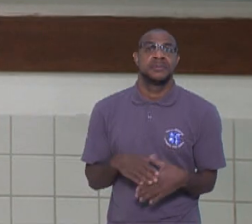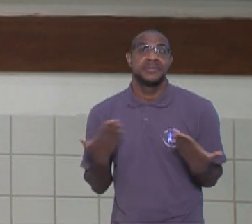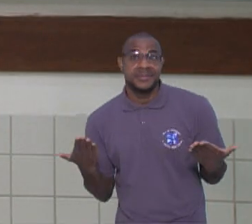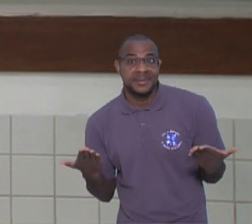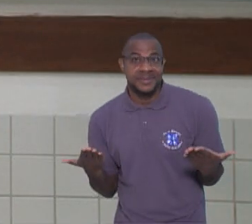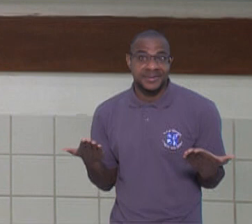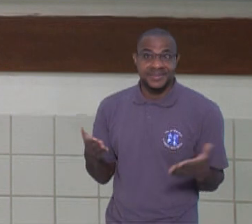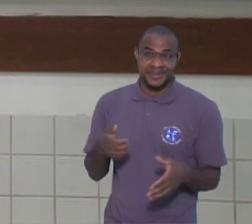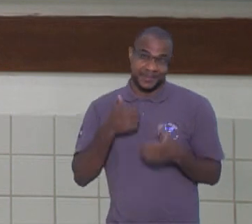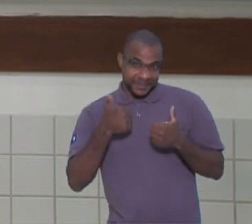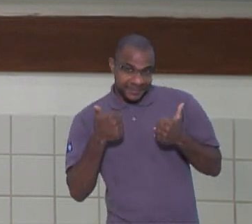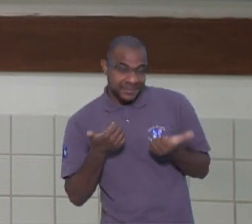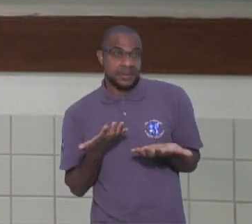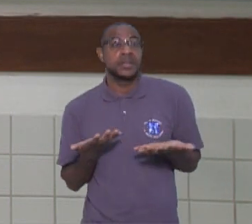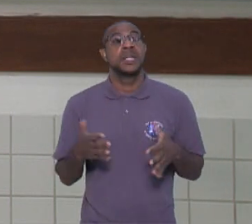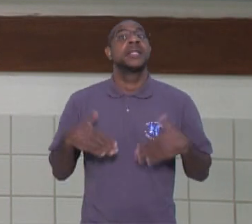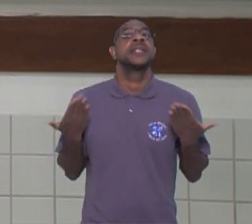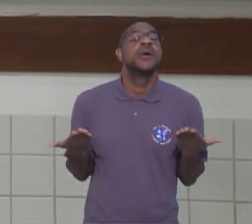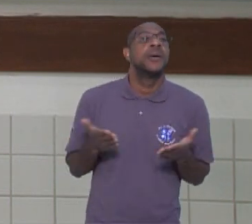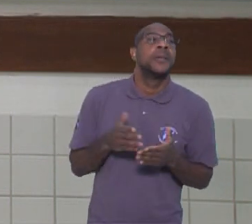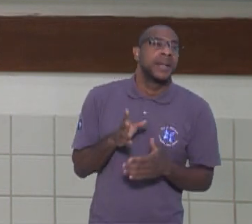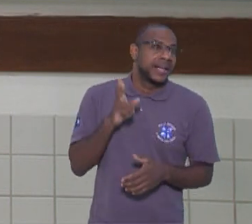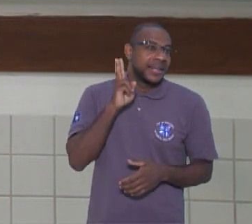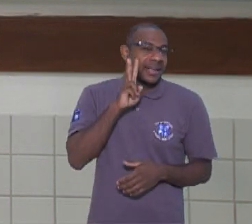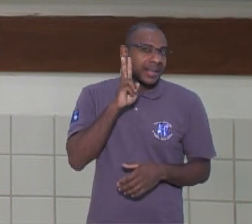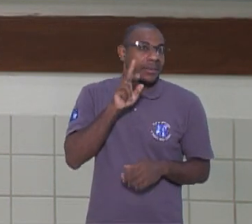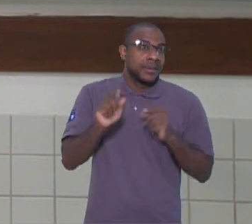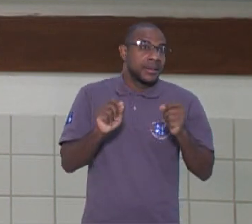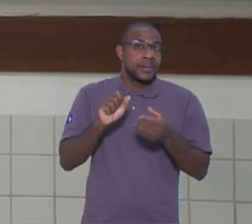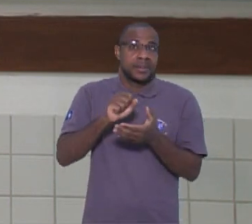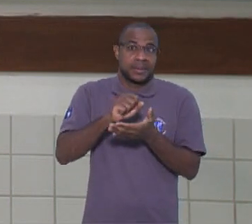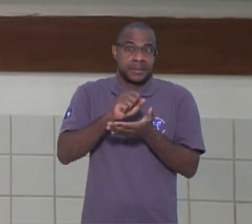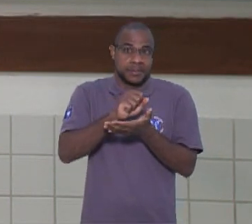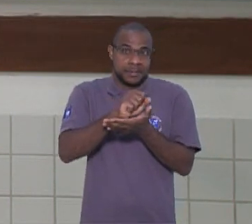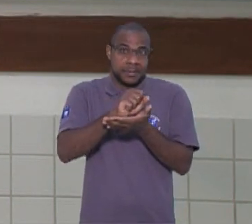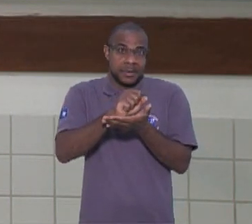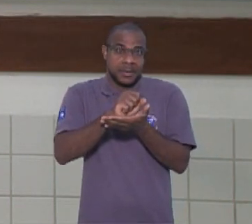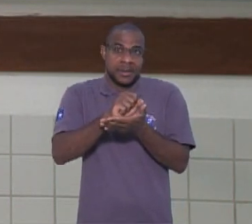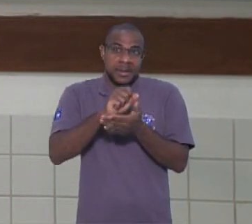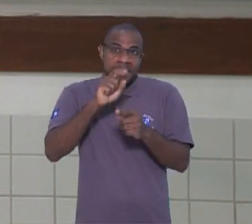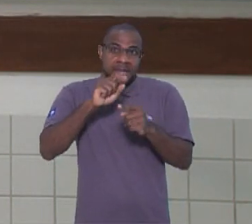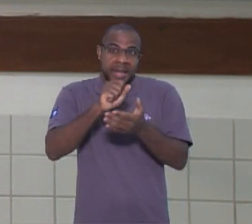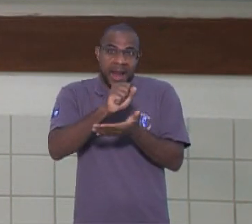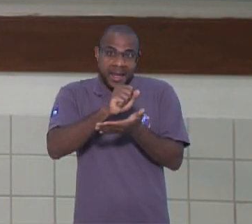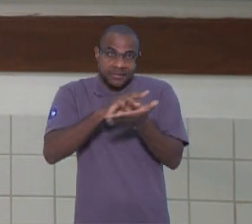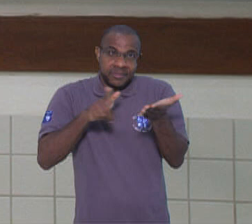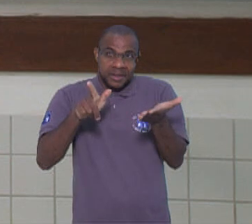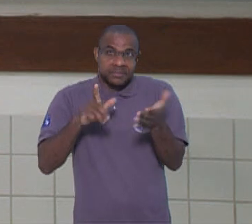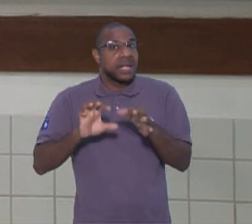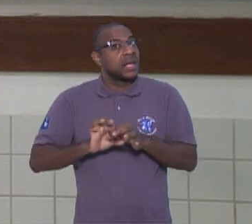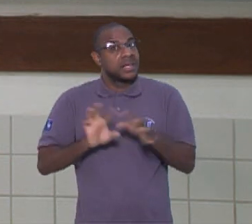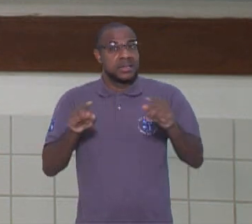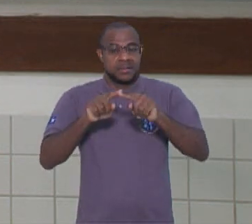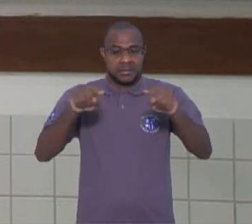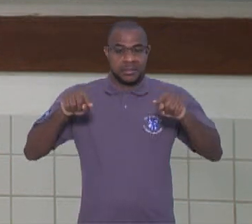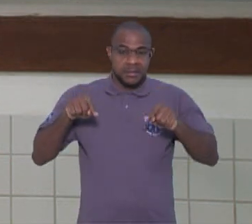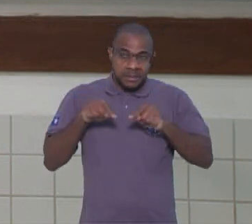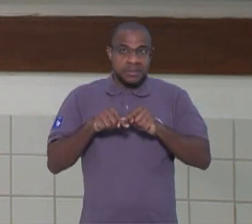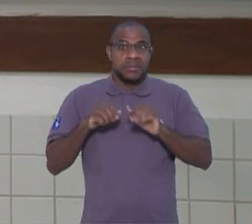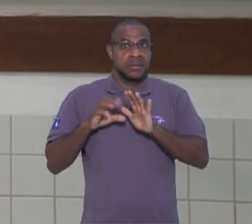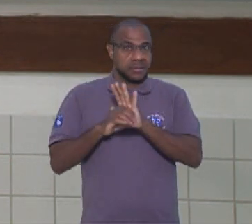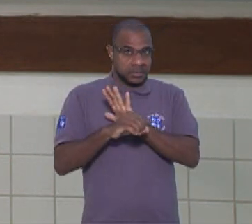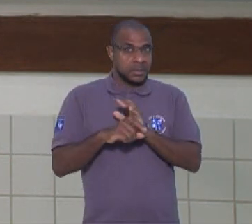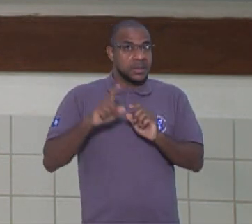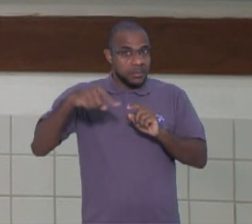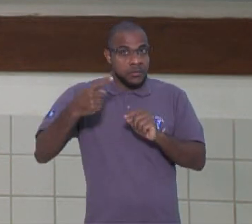E aí, galera, belezinha? Então, só para lembrar que esse material aqui, ele está disponível no Classroom. Então, só você depois dar uma olhadinha lá